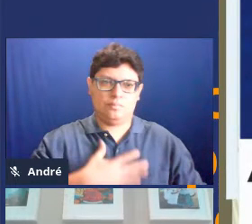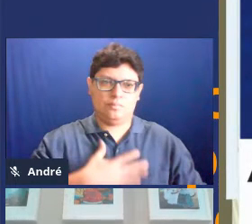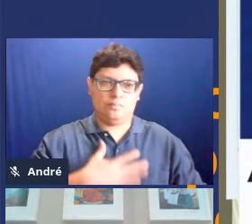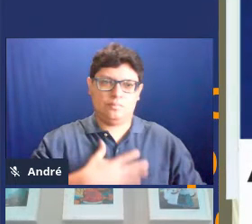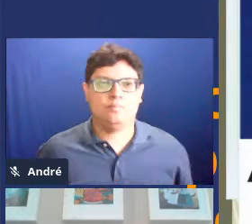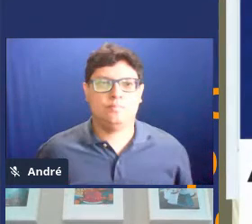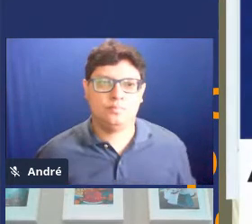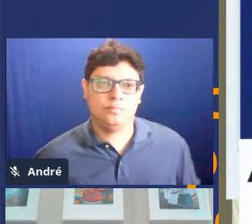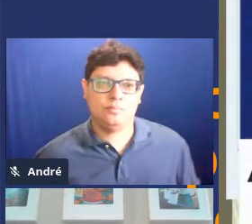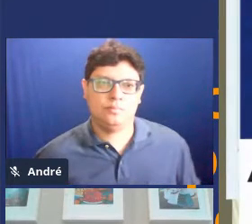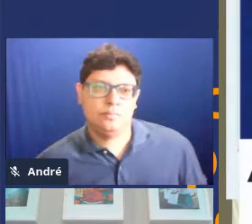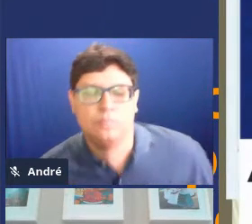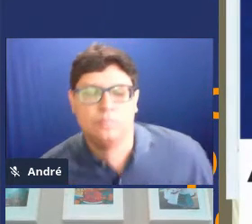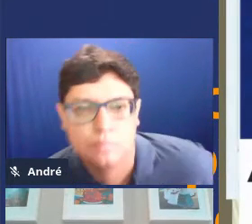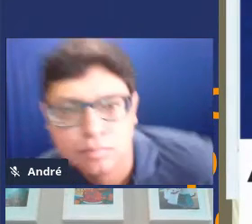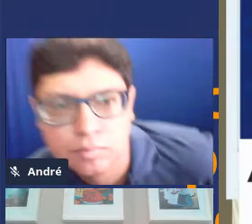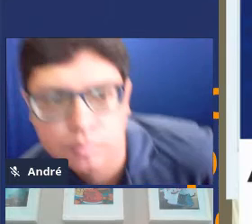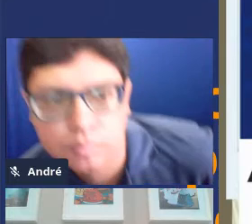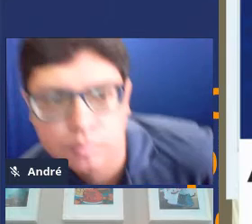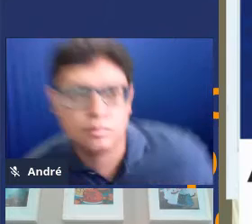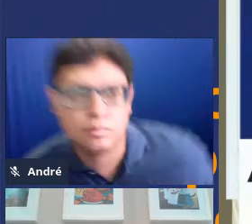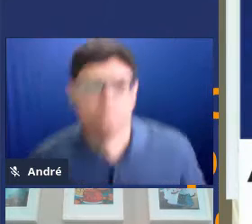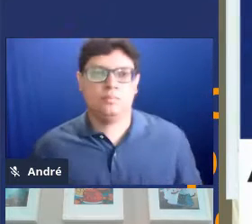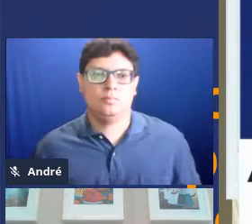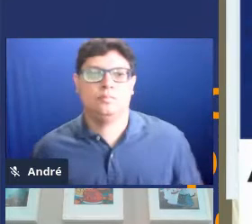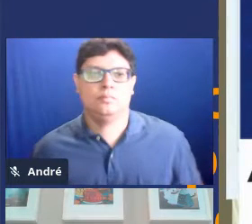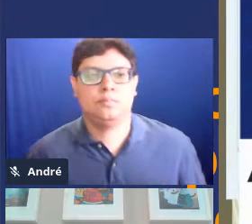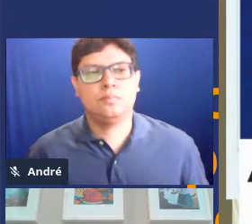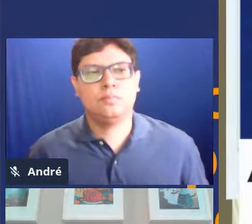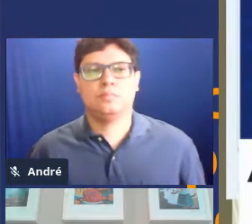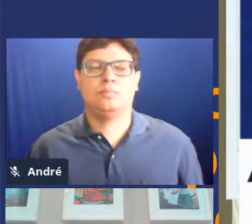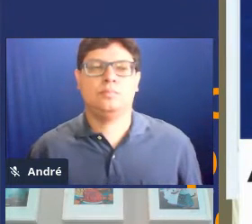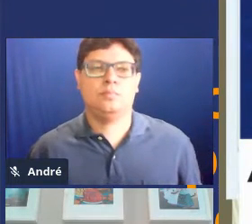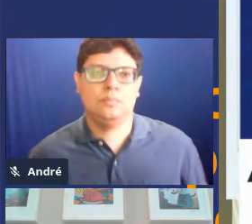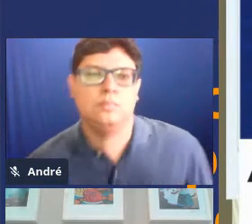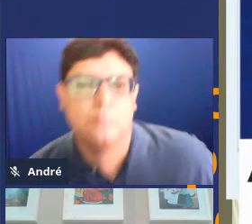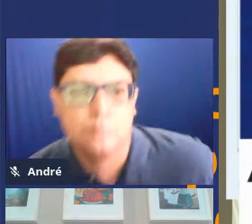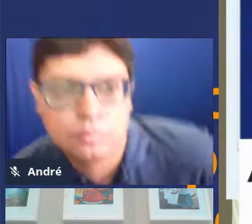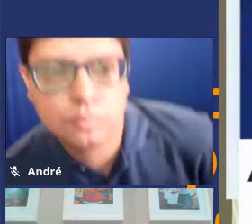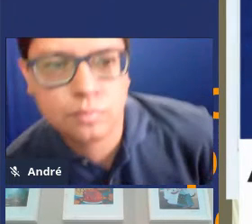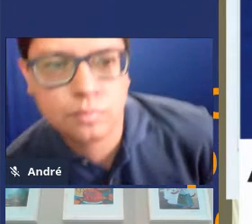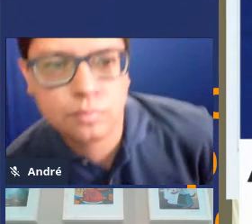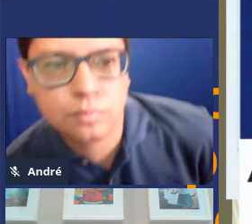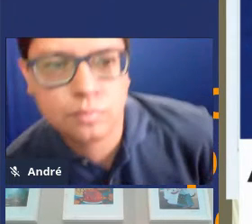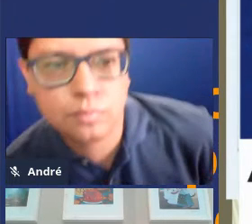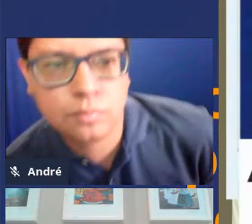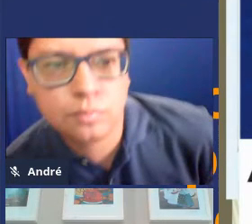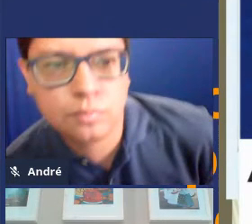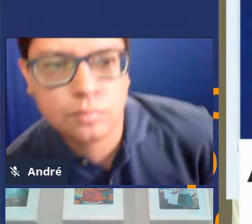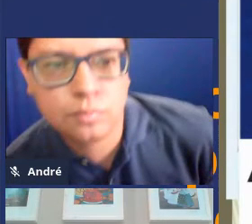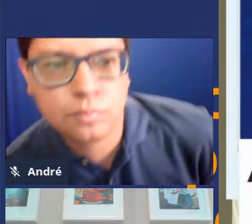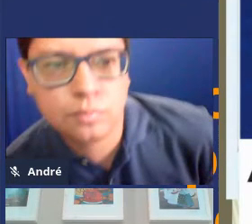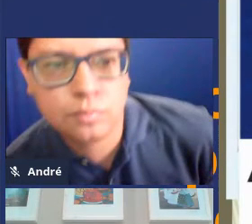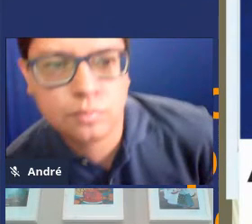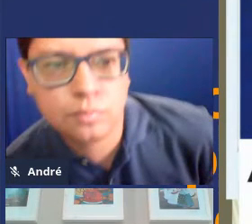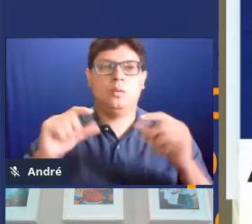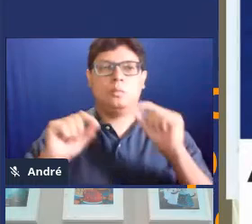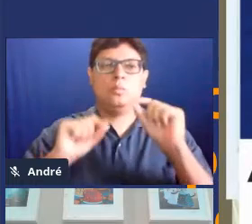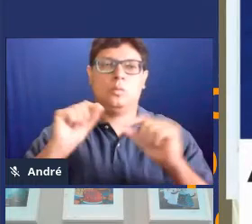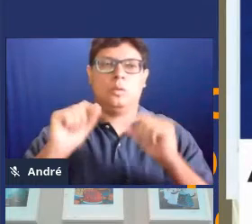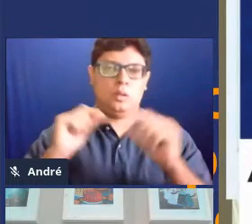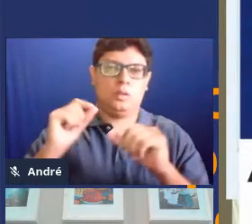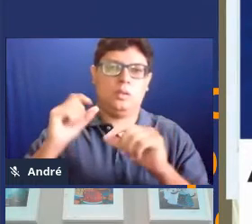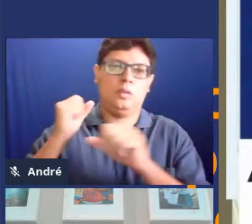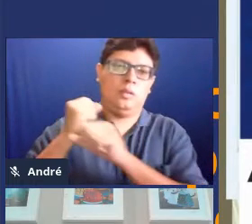nesses últimos 5 anos, que a gente sempre trabalhou com aquicultura e nos últimos anos a gente tem se envolvido nessa área de